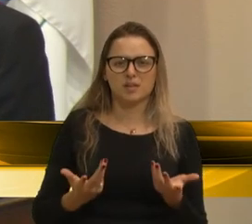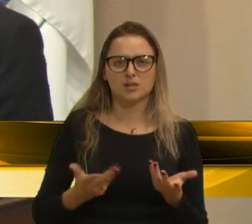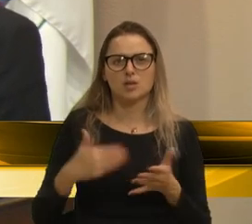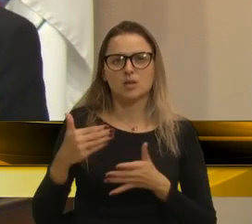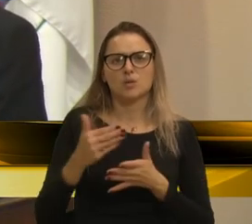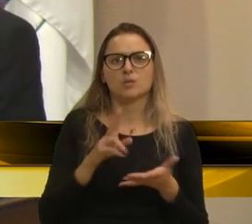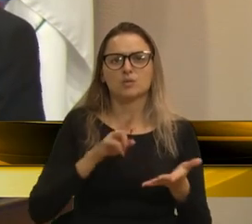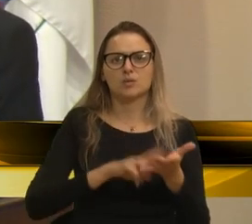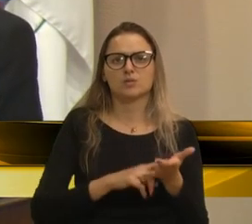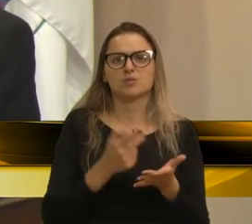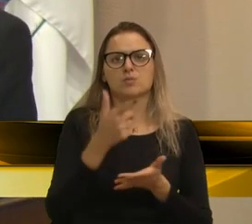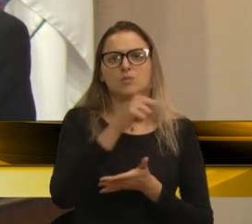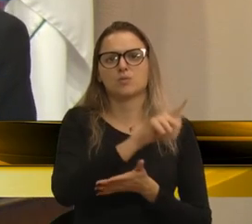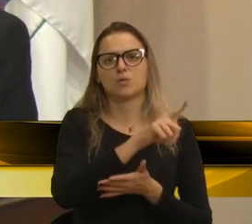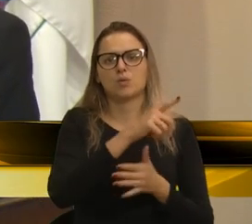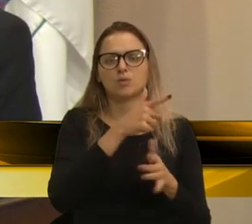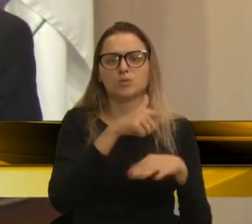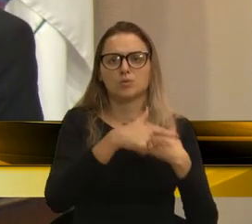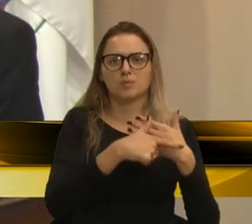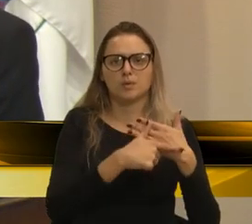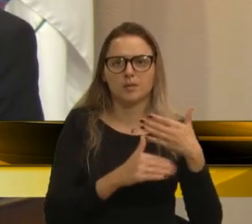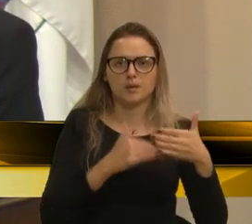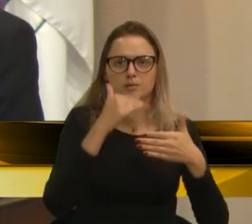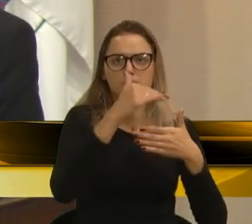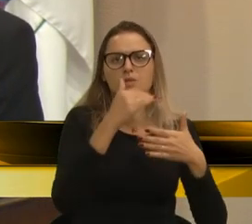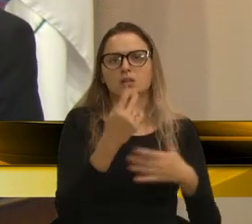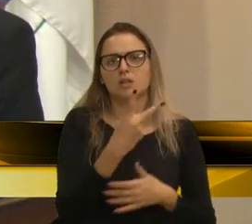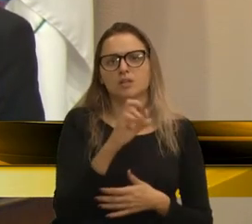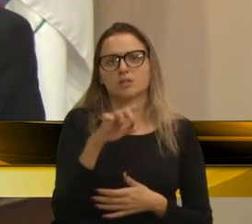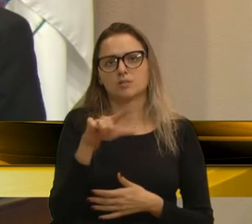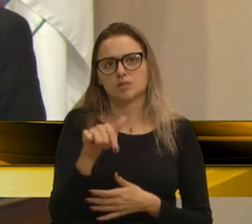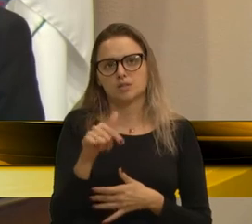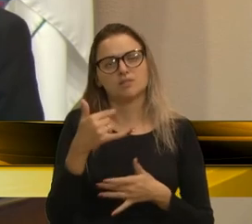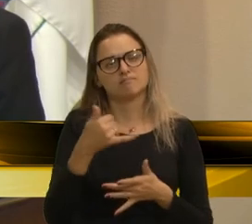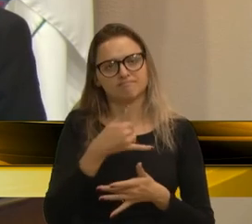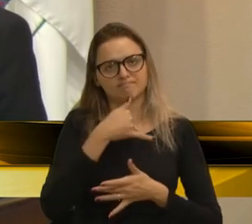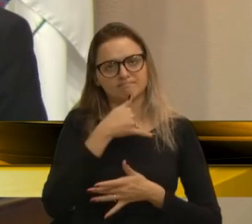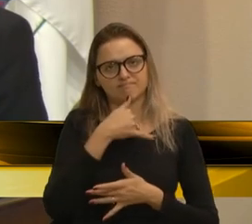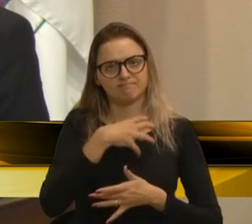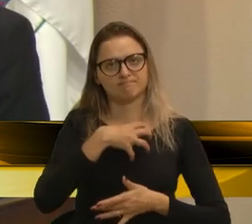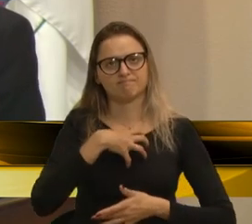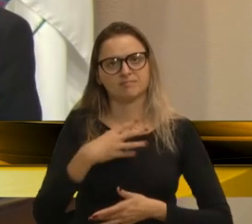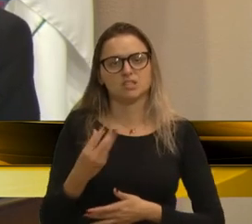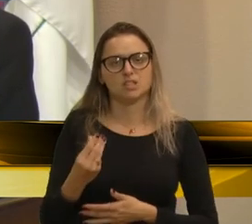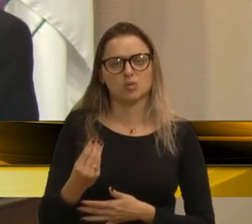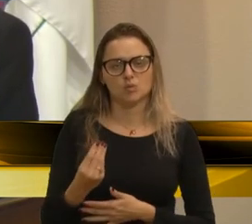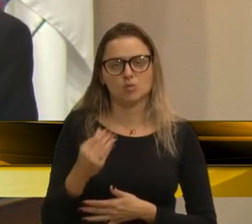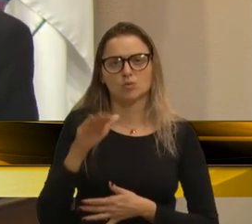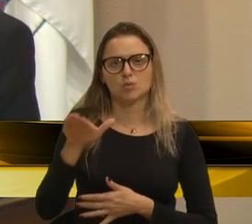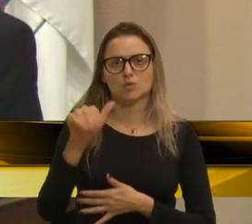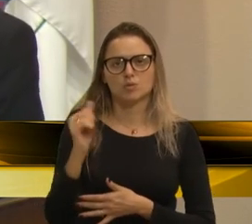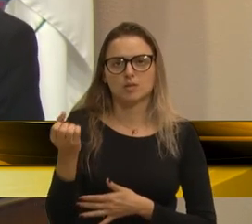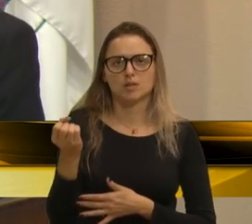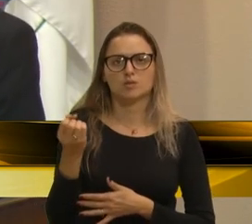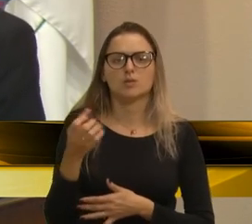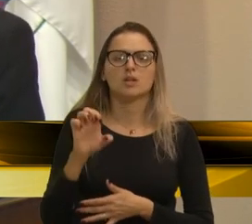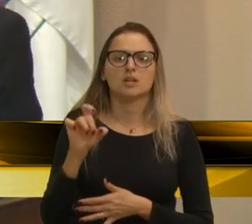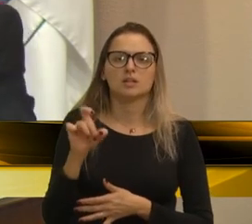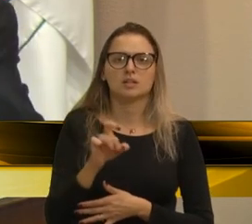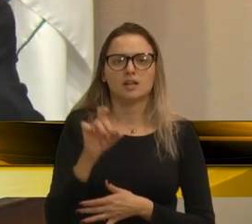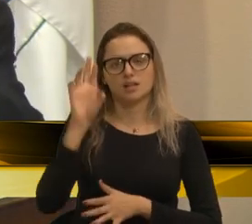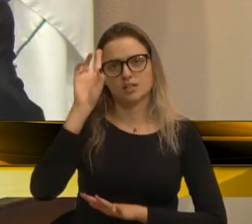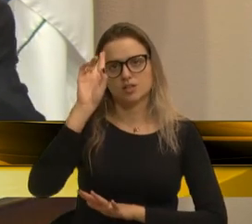ocuparam outros cargos até superiores a esse lá em 2017. Lamentar realmente isso, essa nomeação em nome de todos os desportistas aqui de Caxias